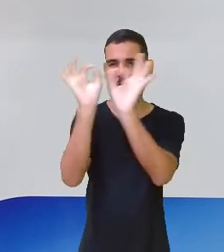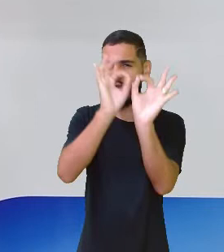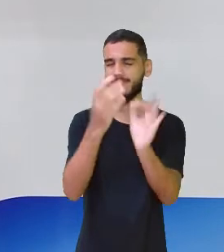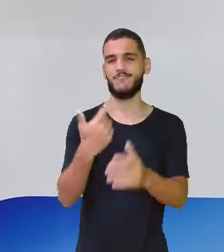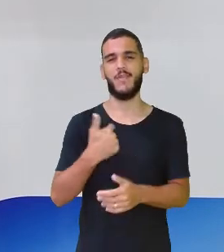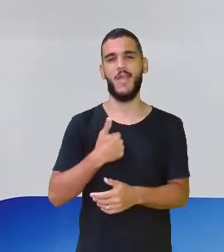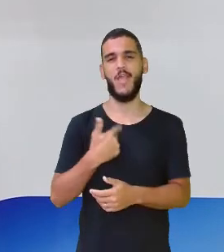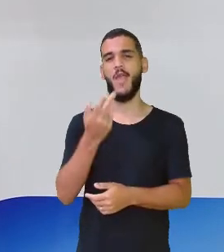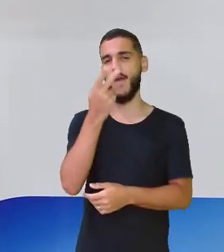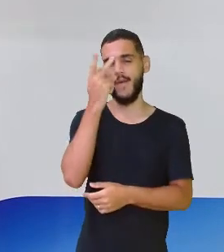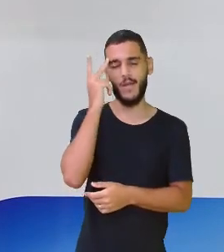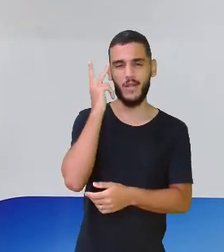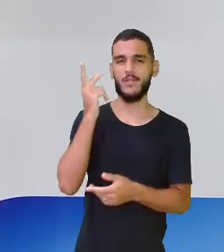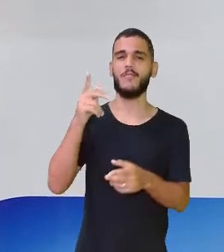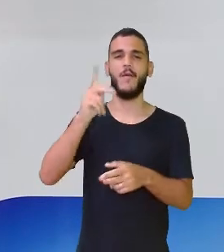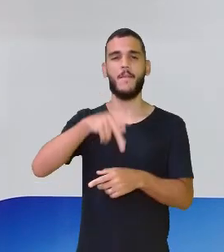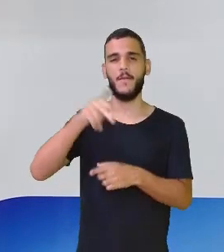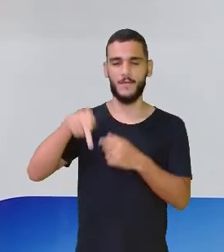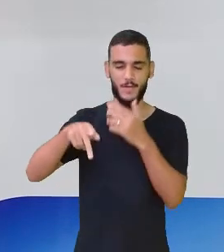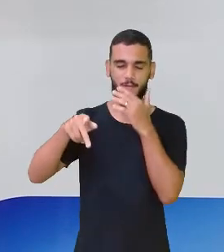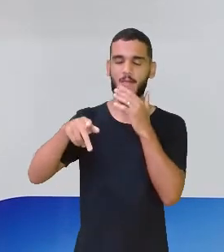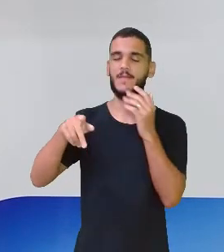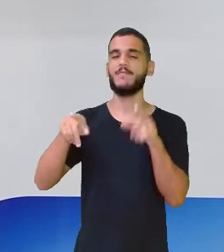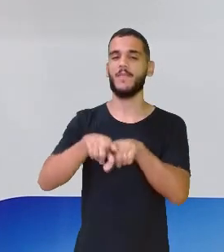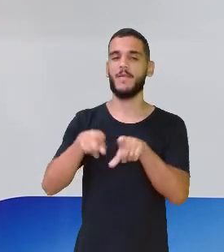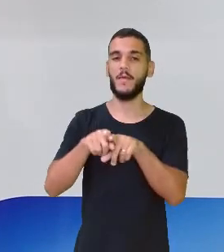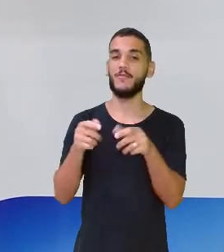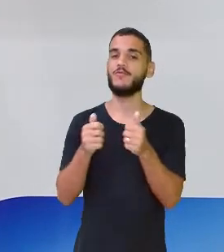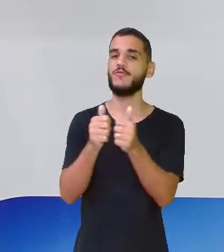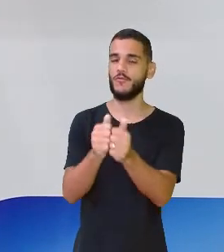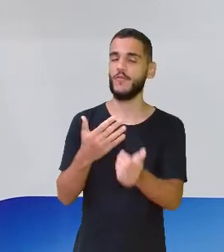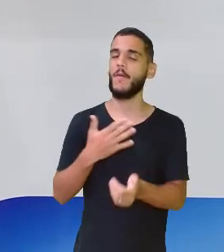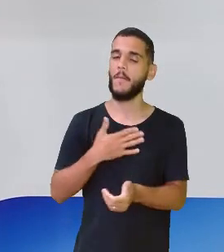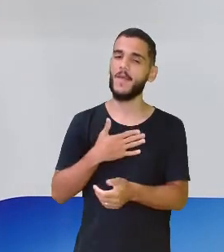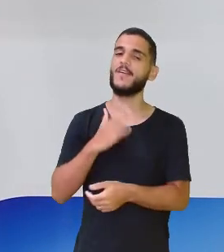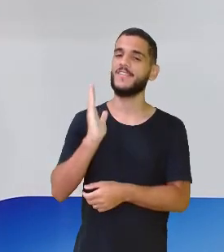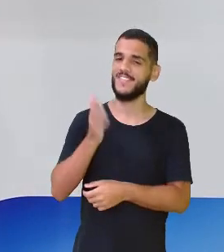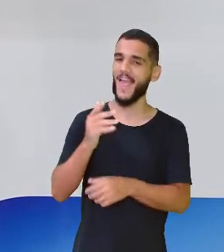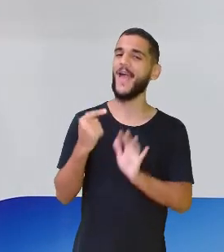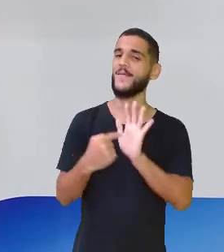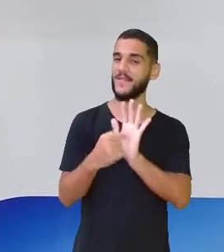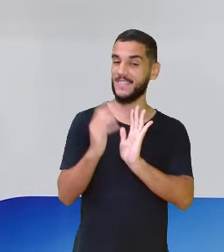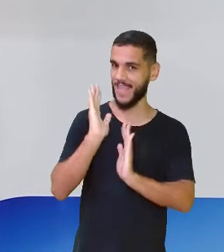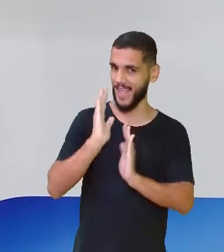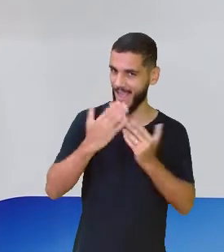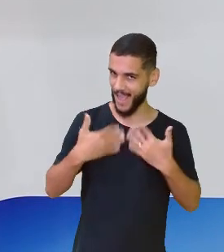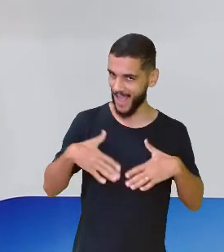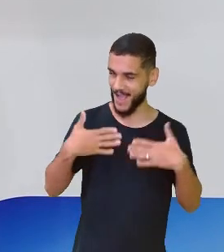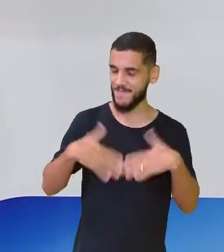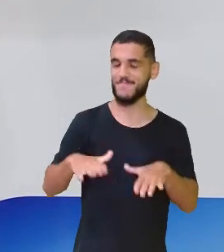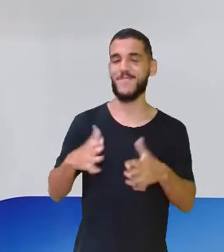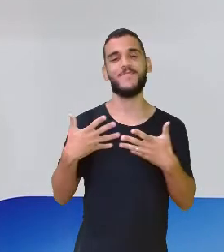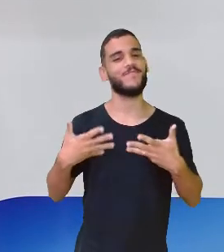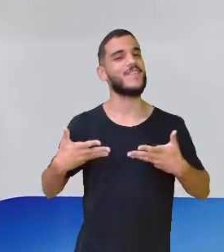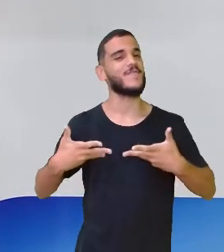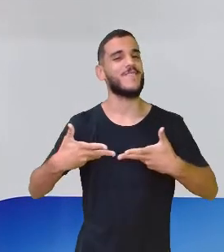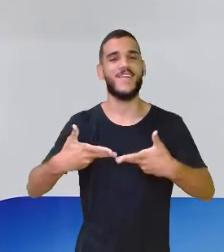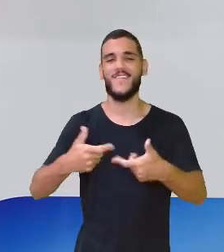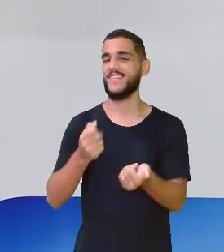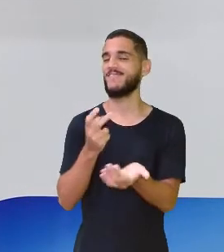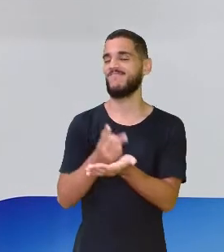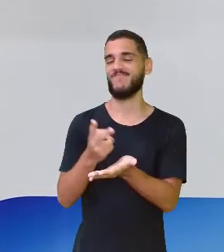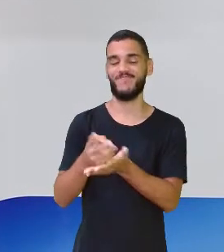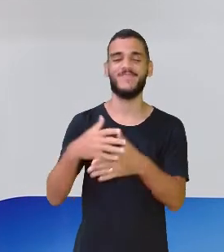o Klinsmann, vendo a professora que está comigo, que já eu digo quem é, ela está ali, maravilhinda como